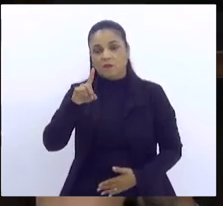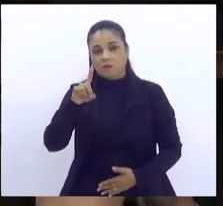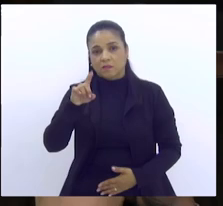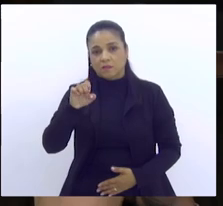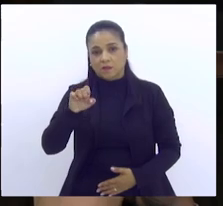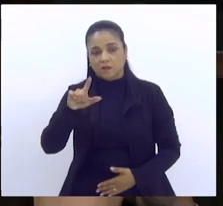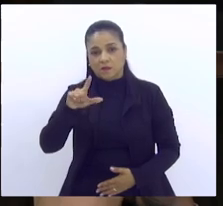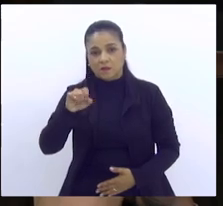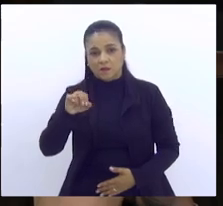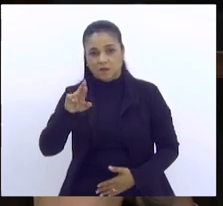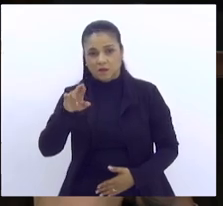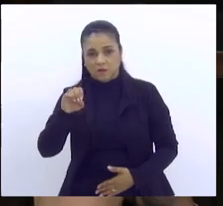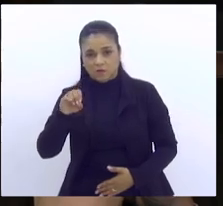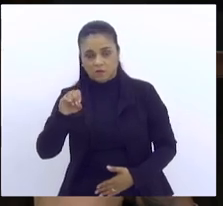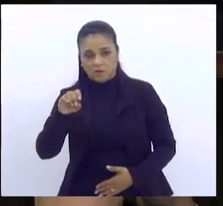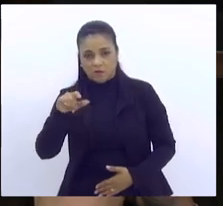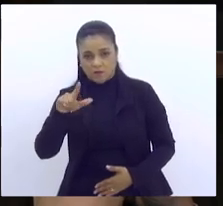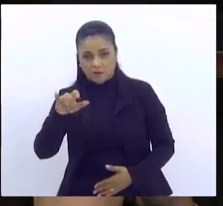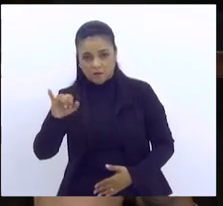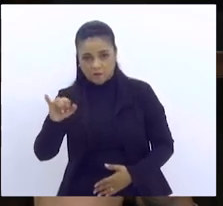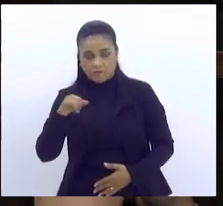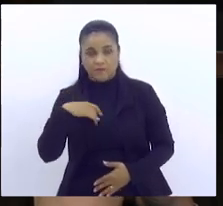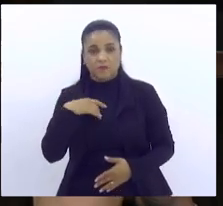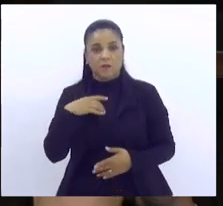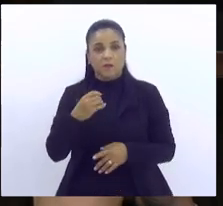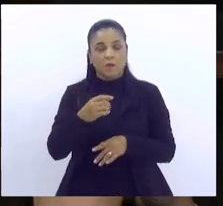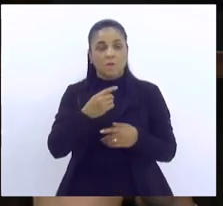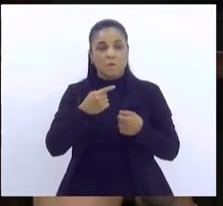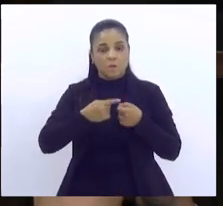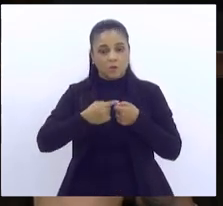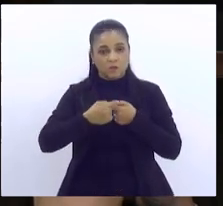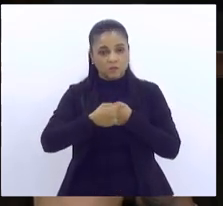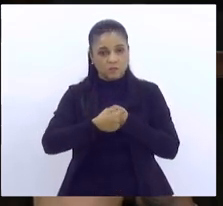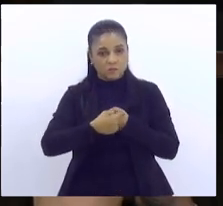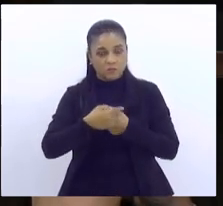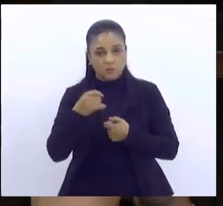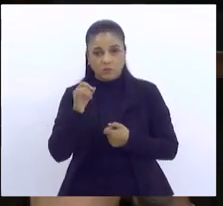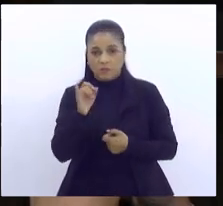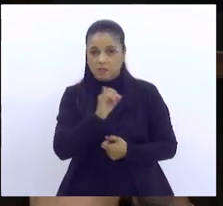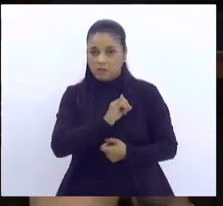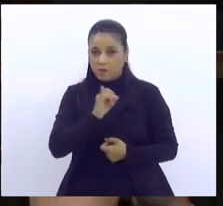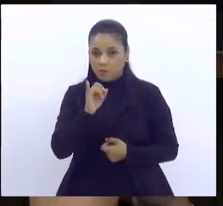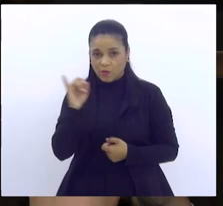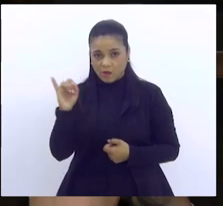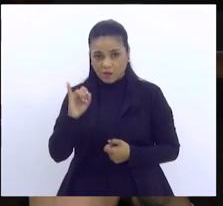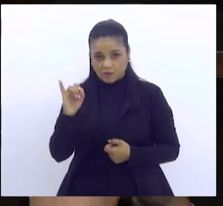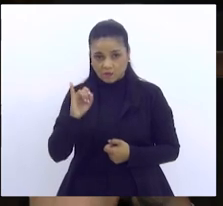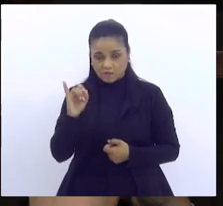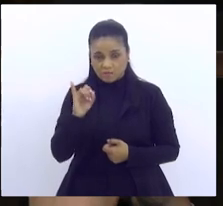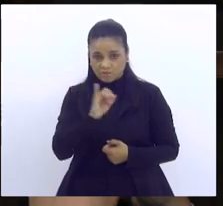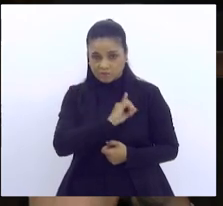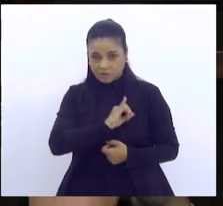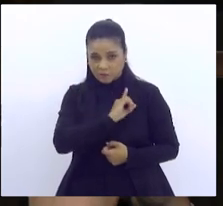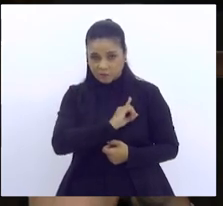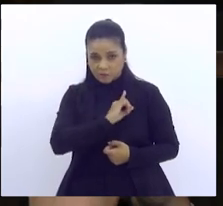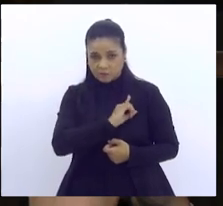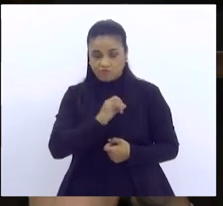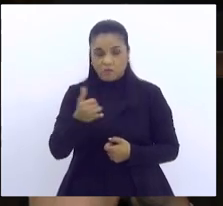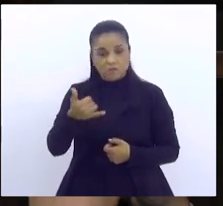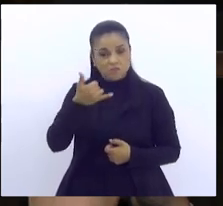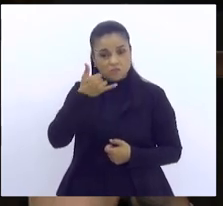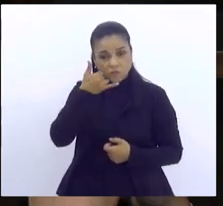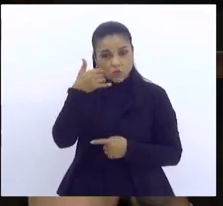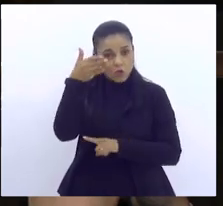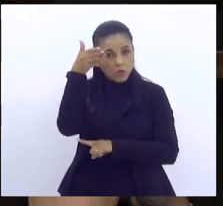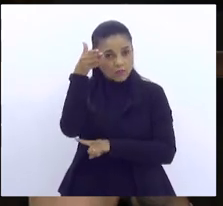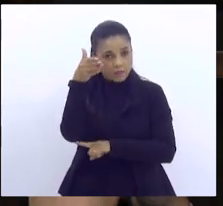Itaboraí, que a gente praticamente está virando a madrugada aí, e eu recebi ligações, quer seja do ramo de